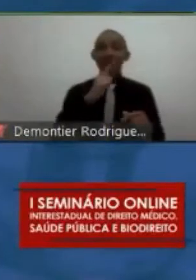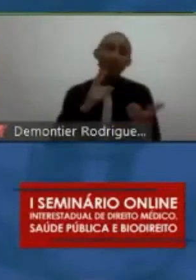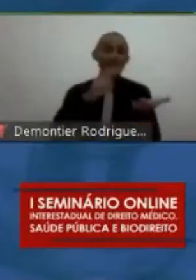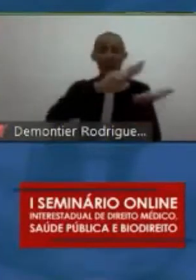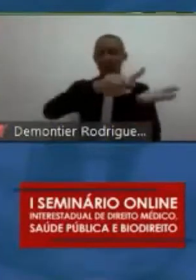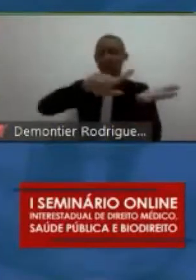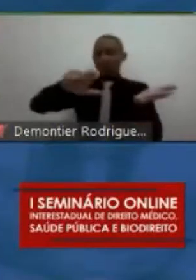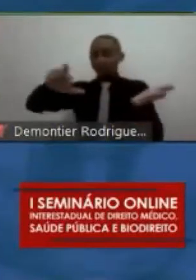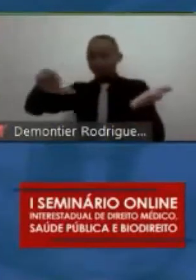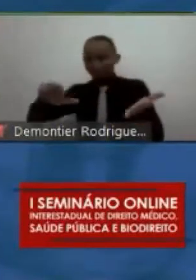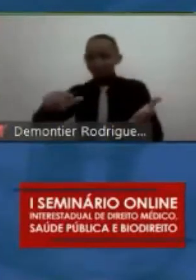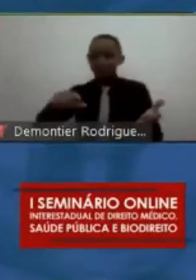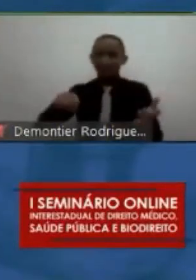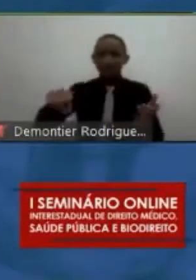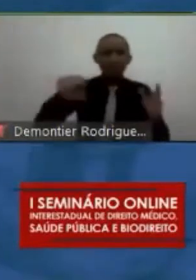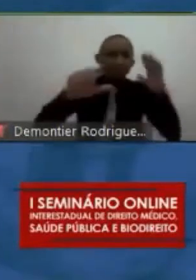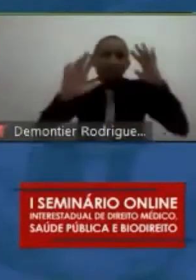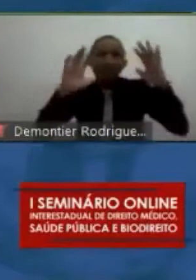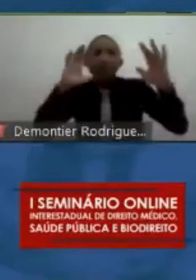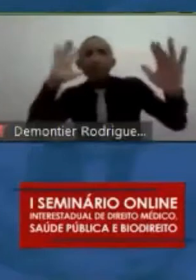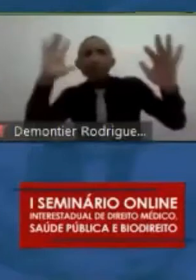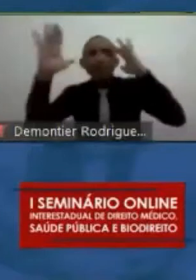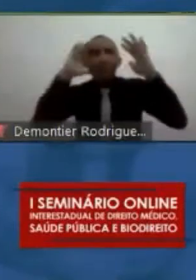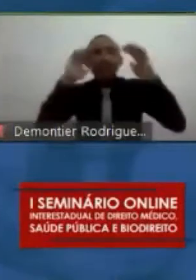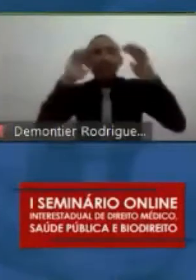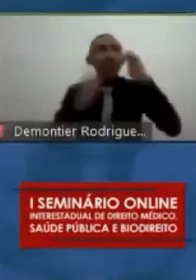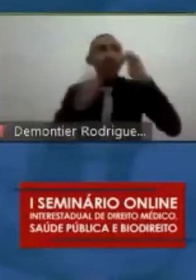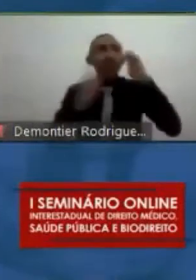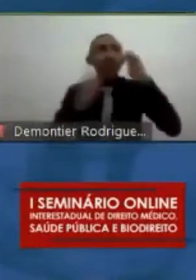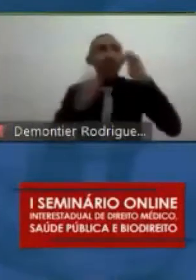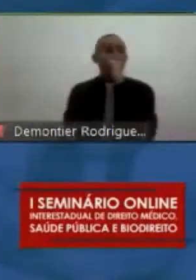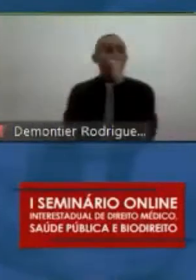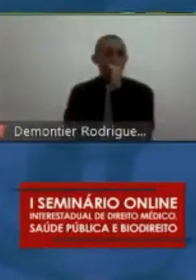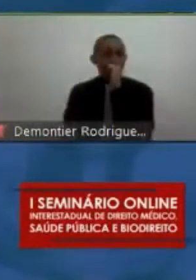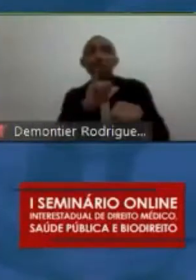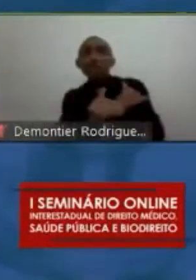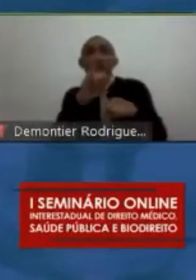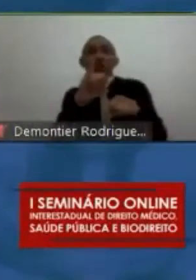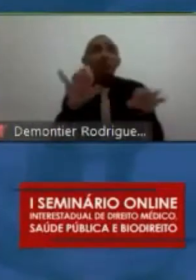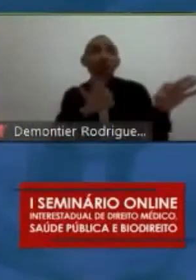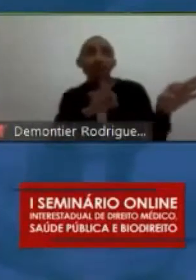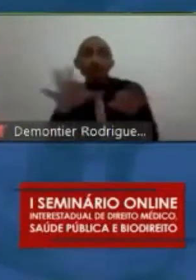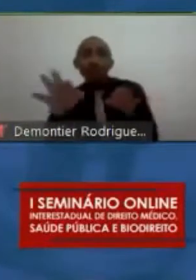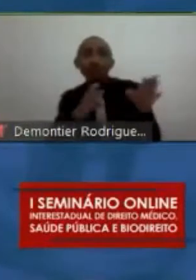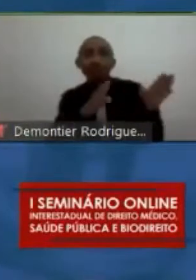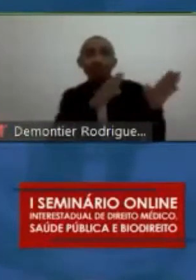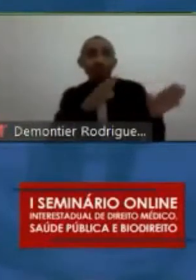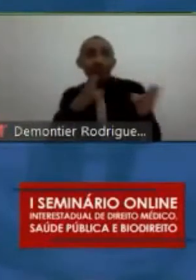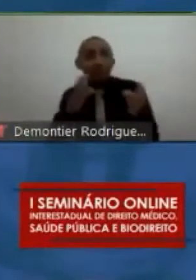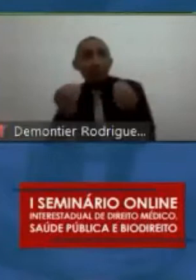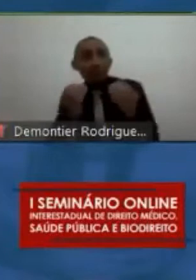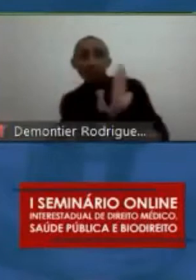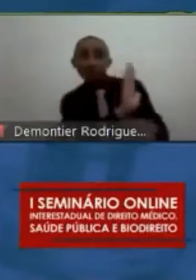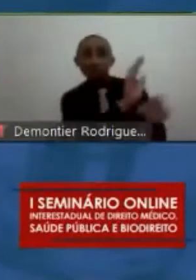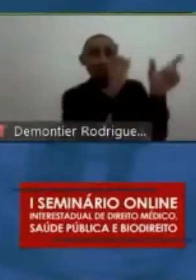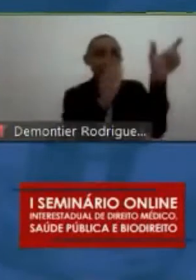pensar e colocar como desafio estratégico para o gestor da saúde pública, especialmente em épocas